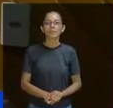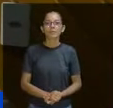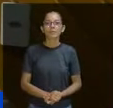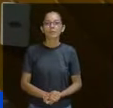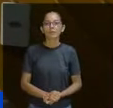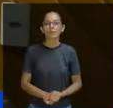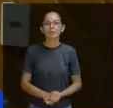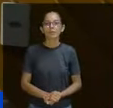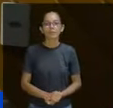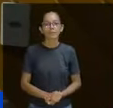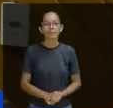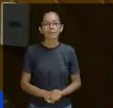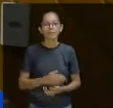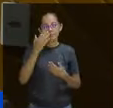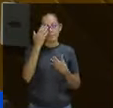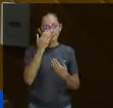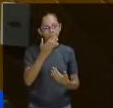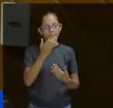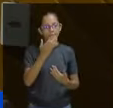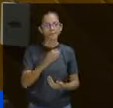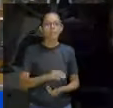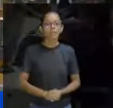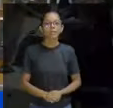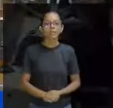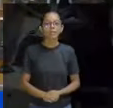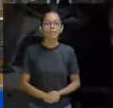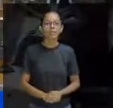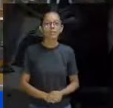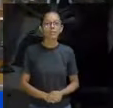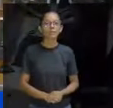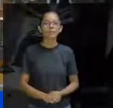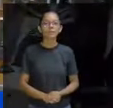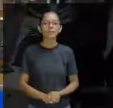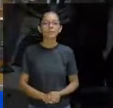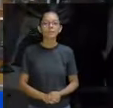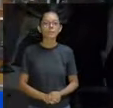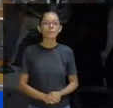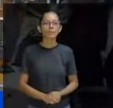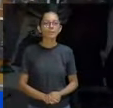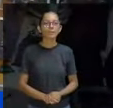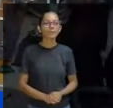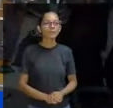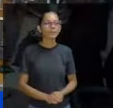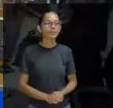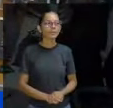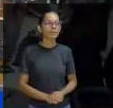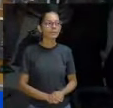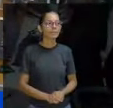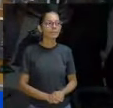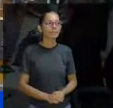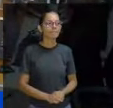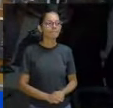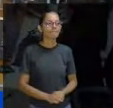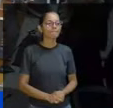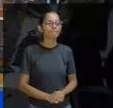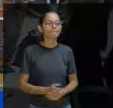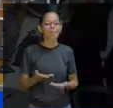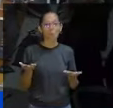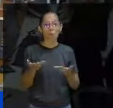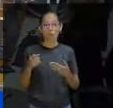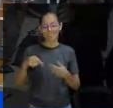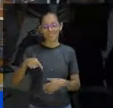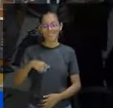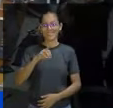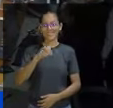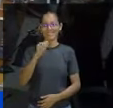todos nós. E obrigada, presidente. Bom, mas termina só no dia Imagem 11 de ampla do julho, né, plenário. Ariadne? Hoje. Hoje,